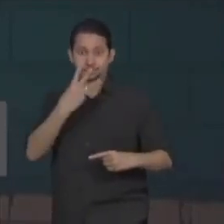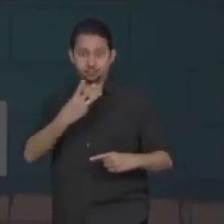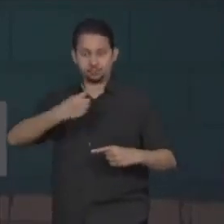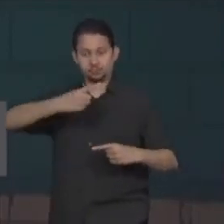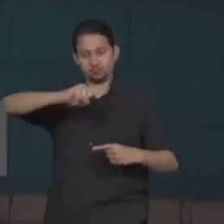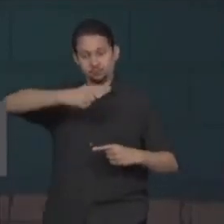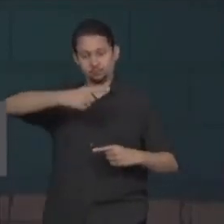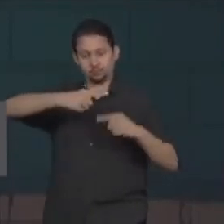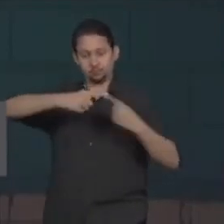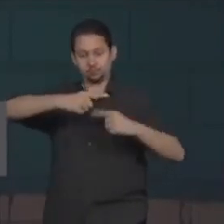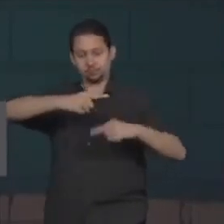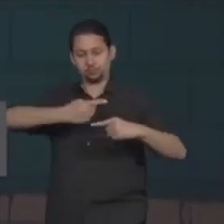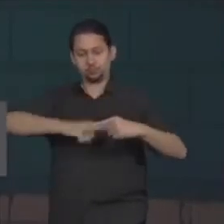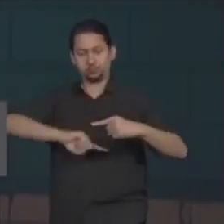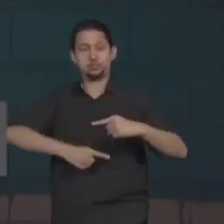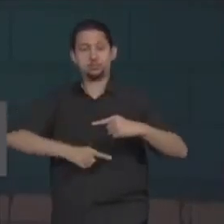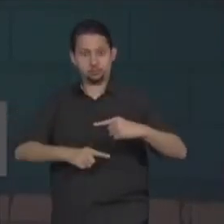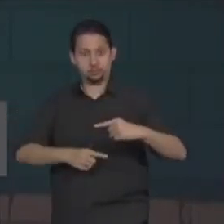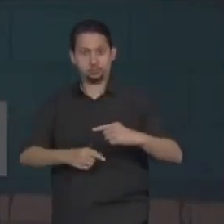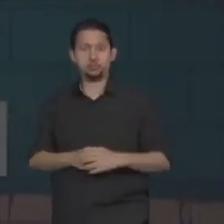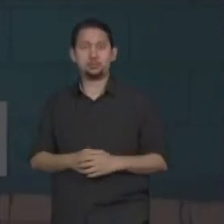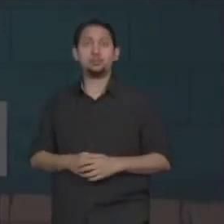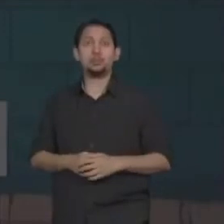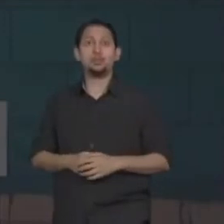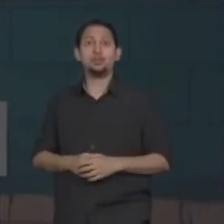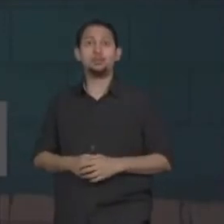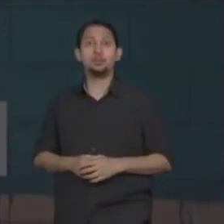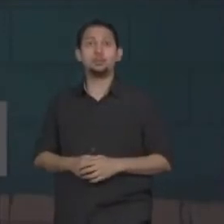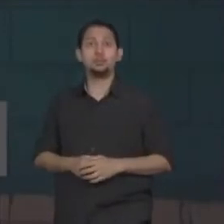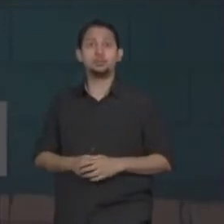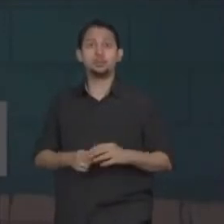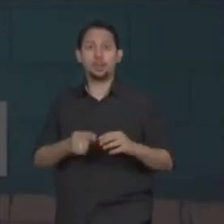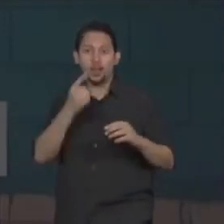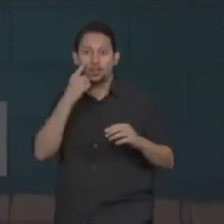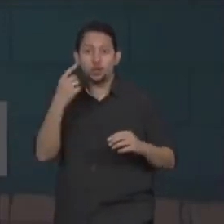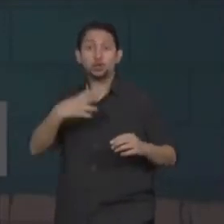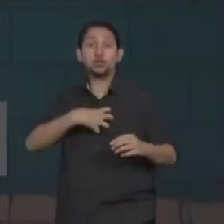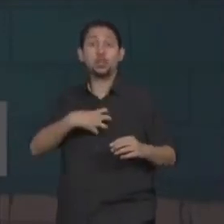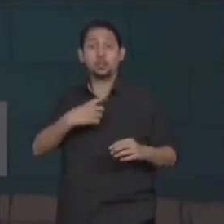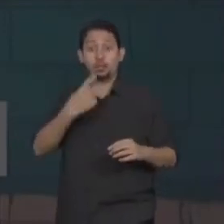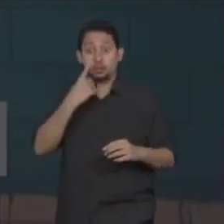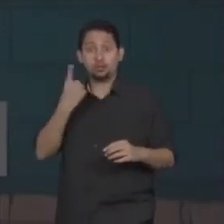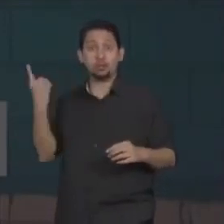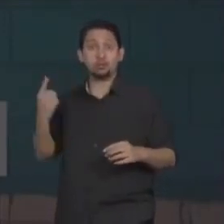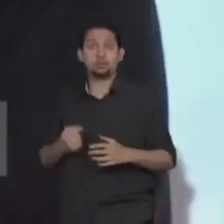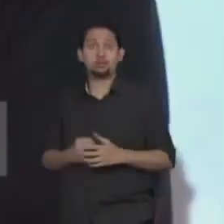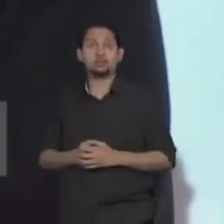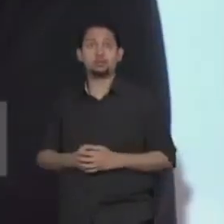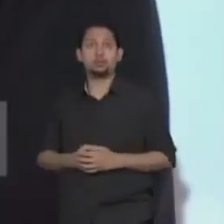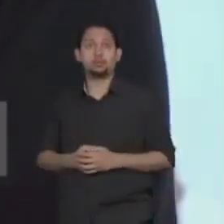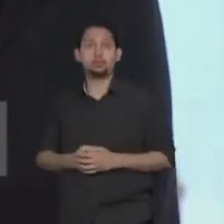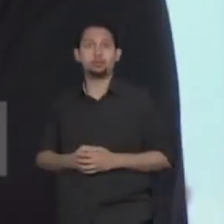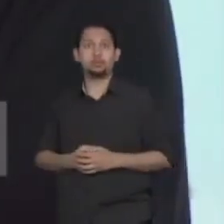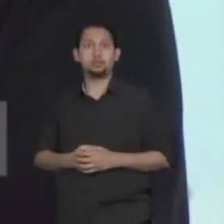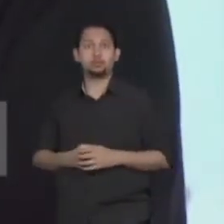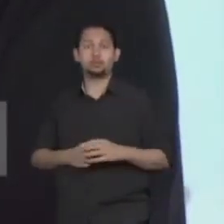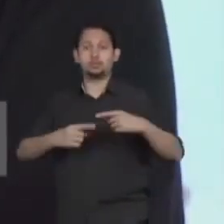e a outra do outro. Então, vai ficar assim, ó, o sistema.